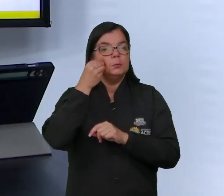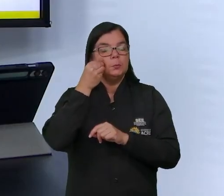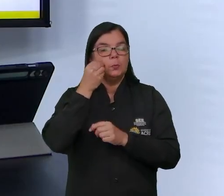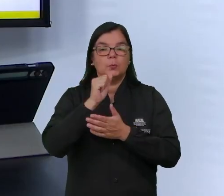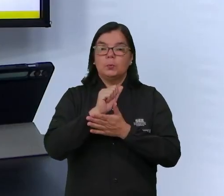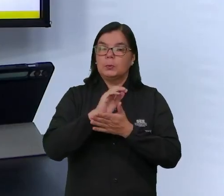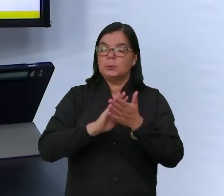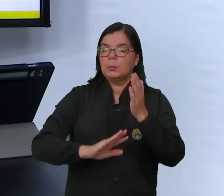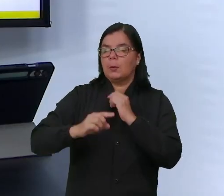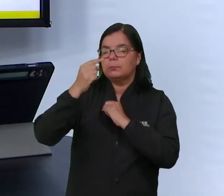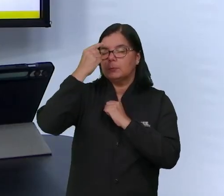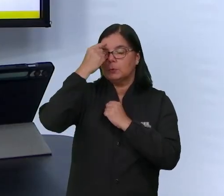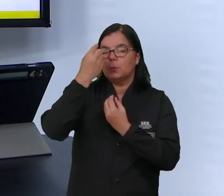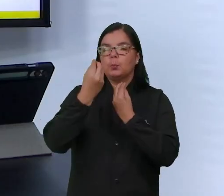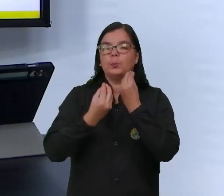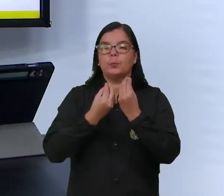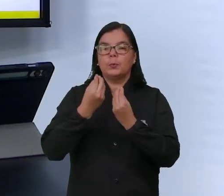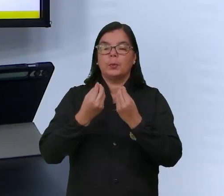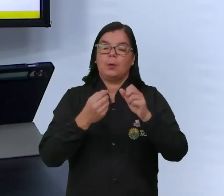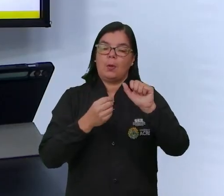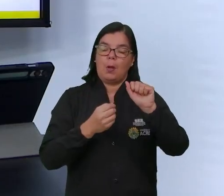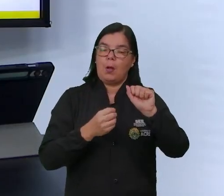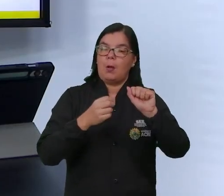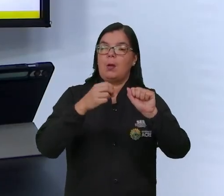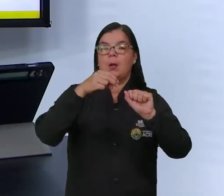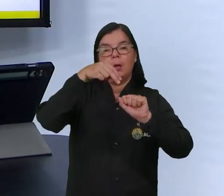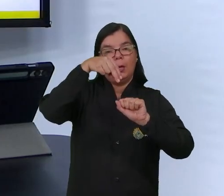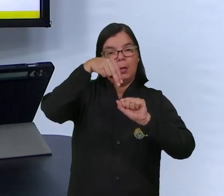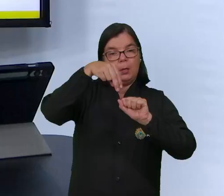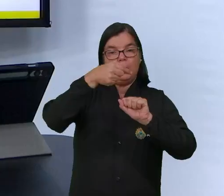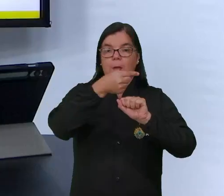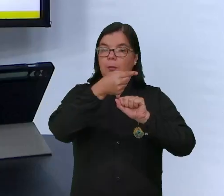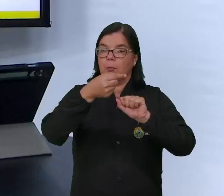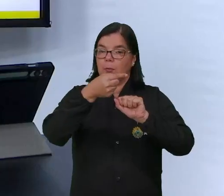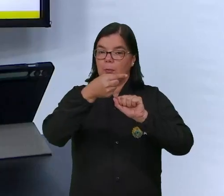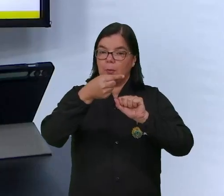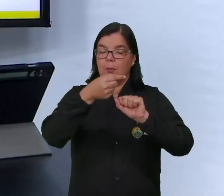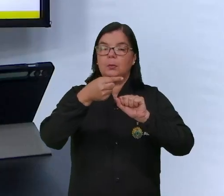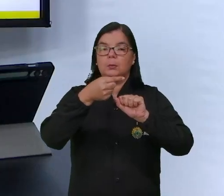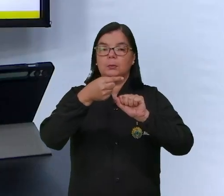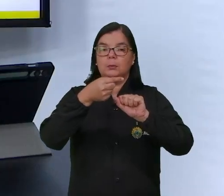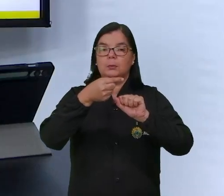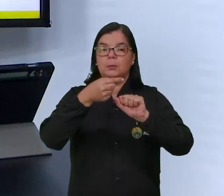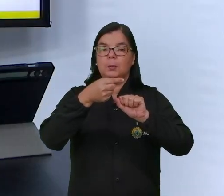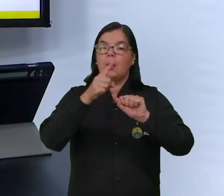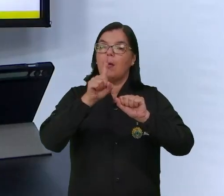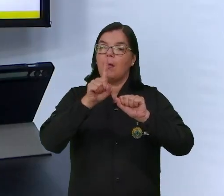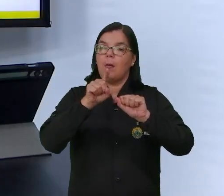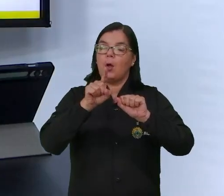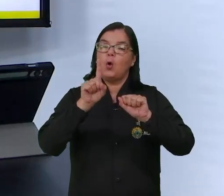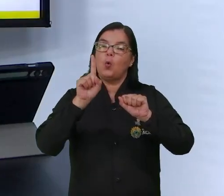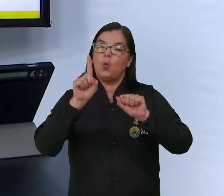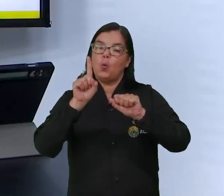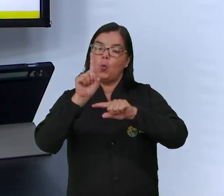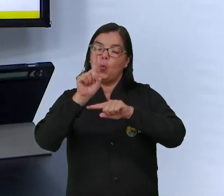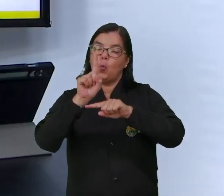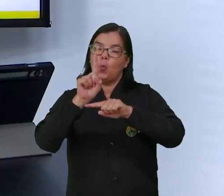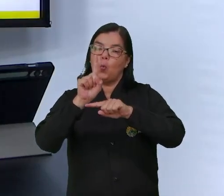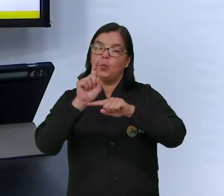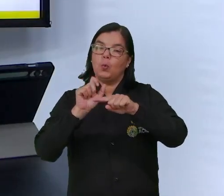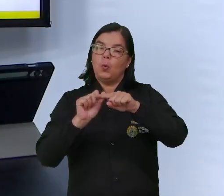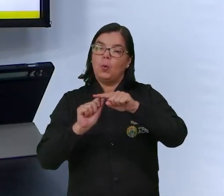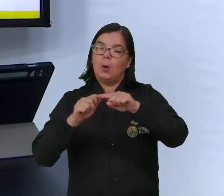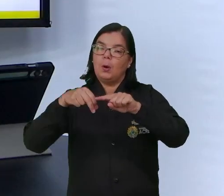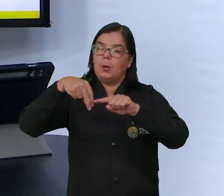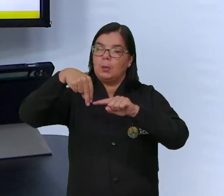exercício você pensar, por que que a elevado a n negativo, o n negativo lá em cima, é 1 sobre a elevado